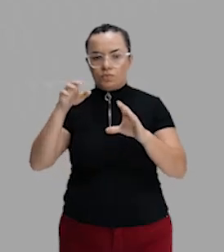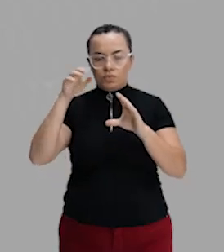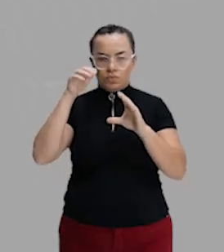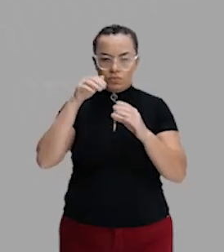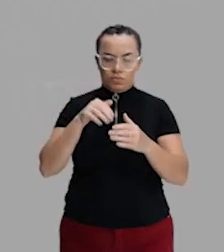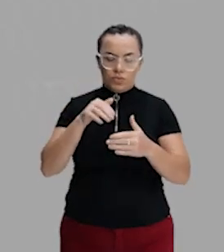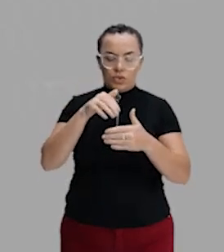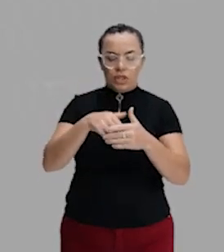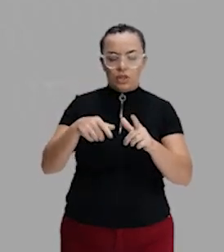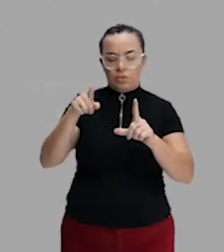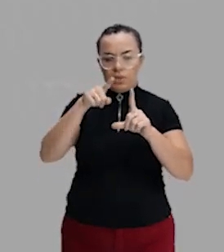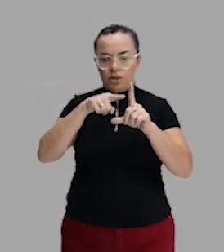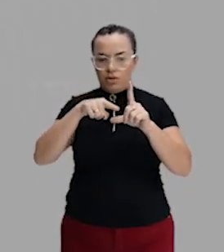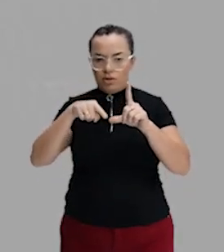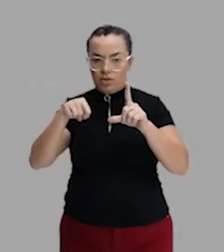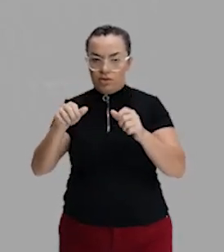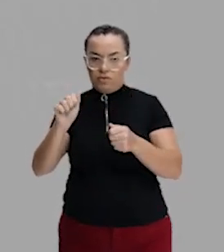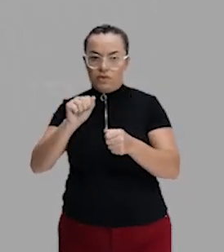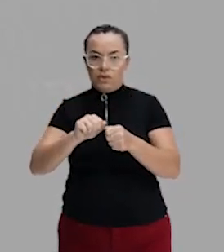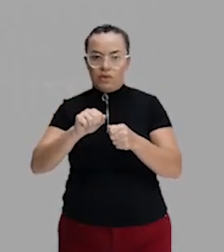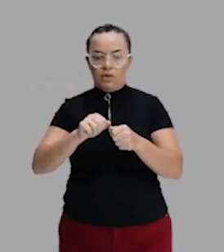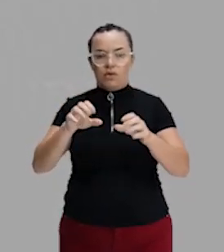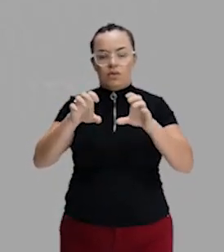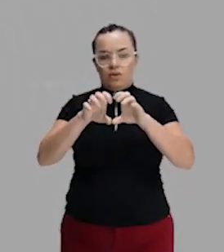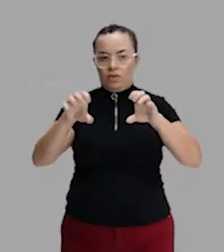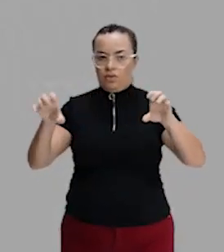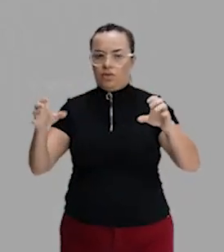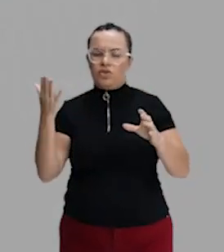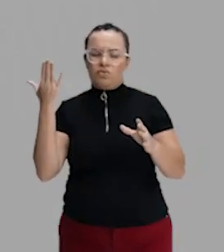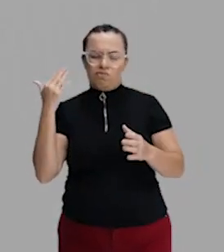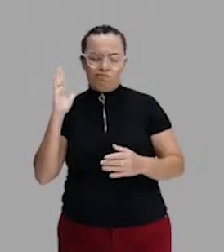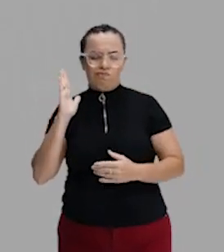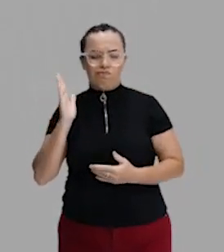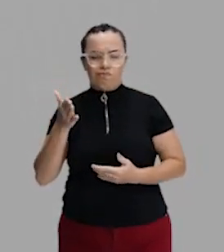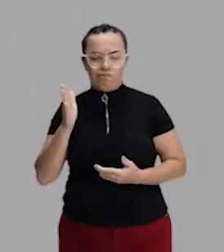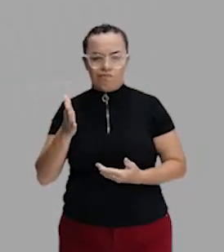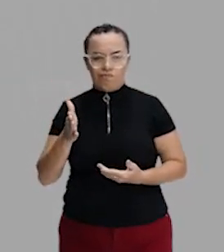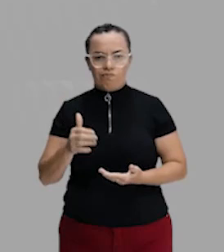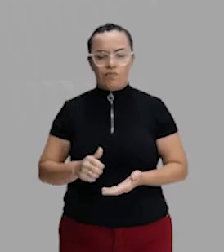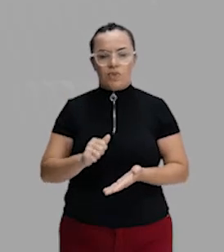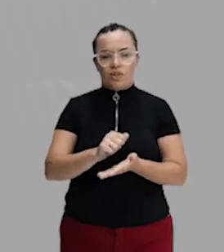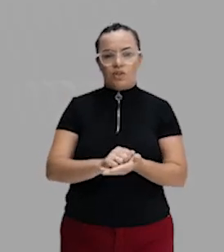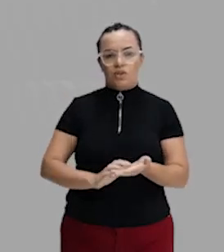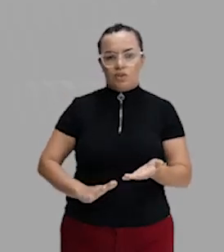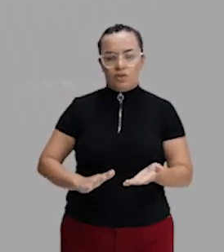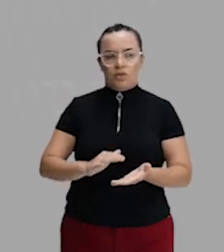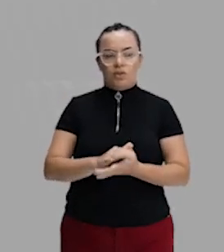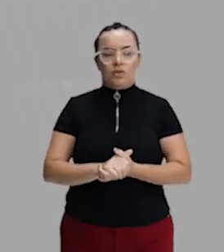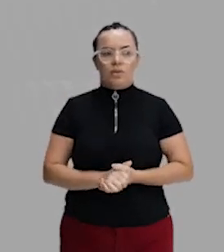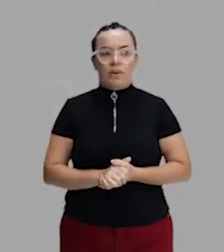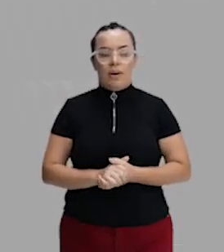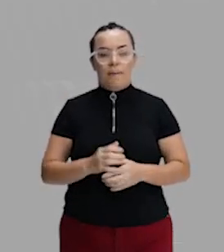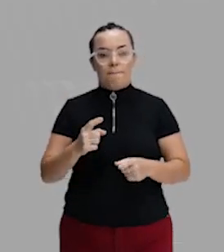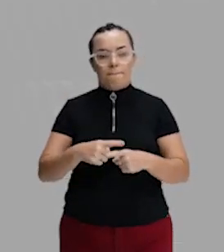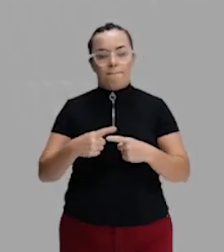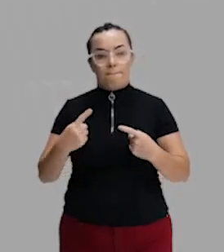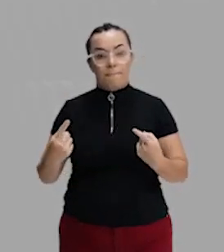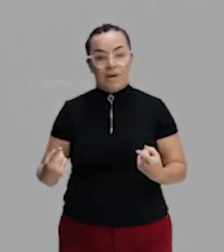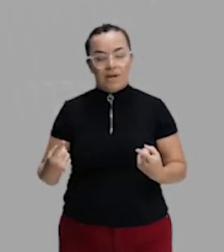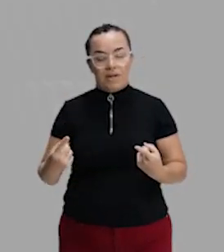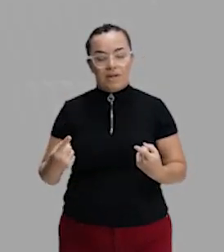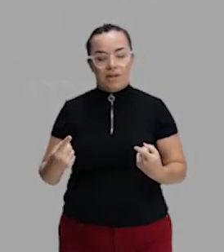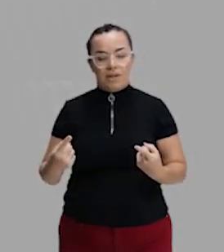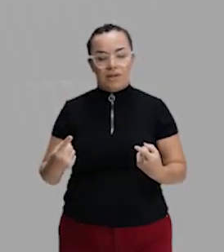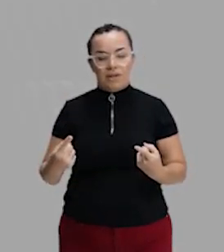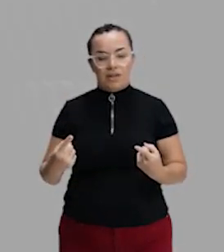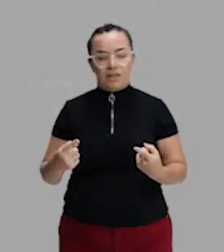equação. Tá? Nós já fizemos questões, exercícios dessa forma. Nesse caso aqui, ele está dando a equação e está